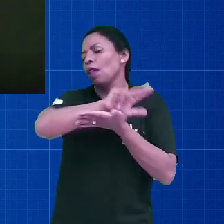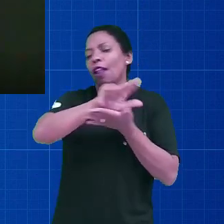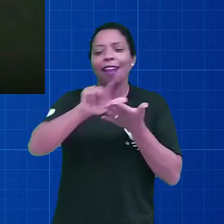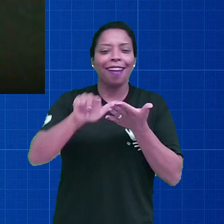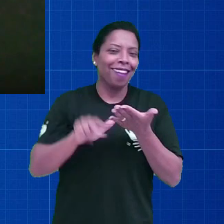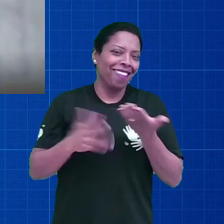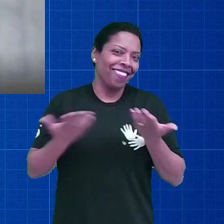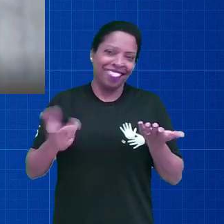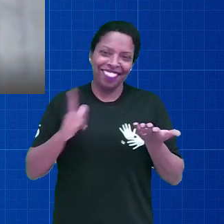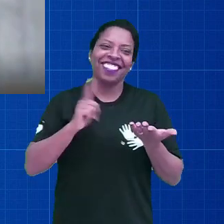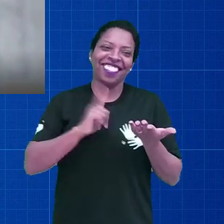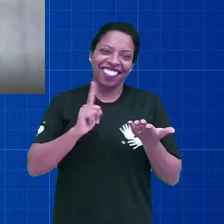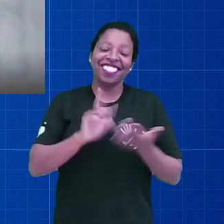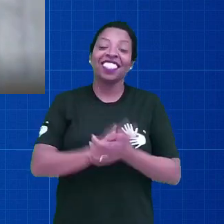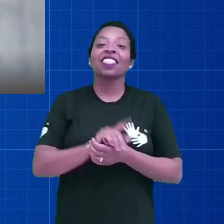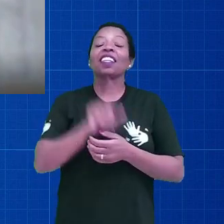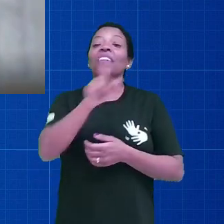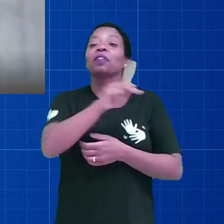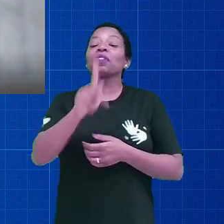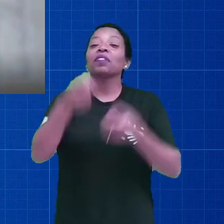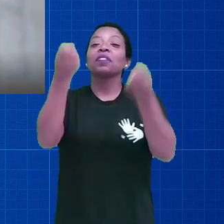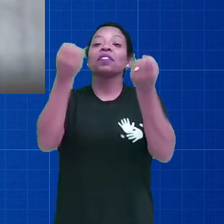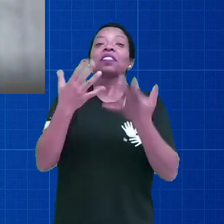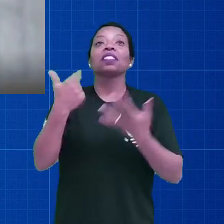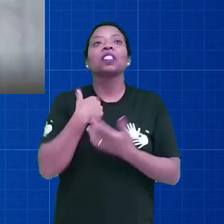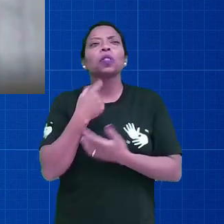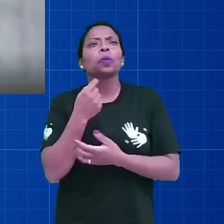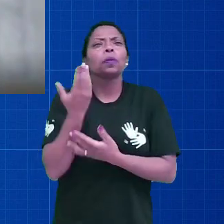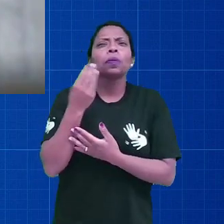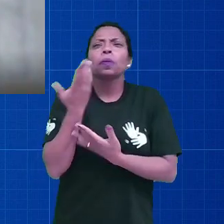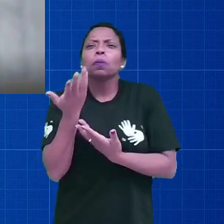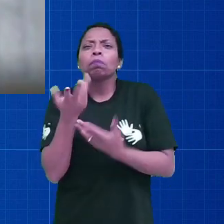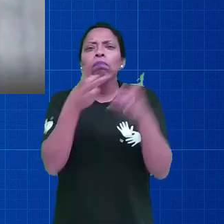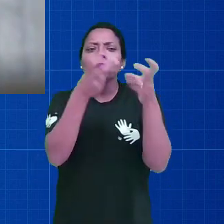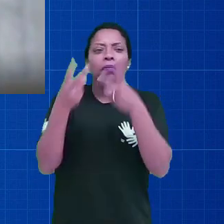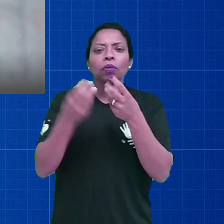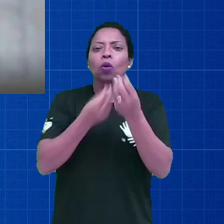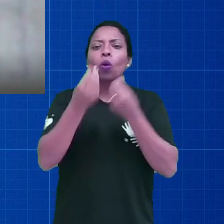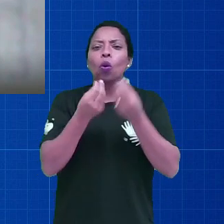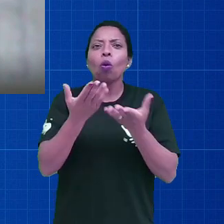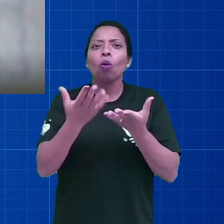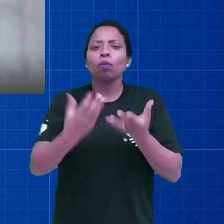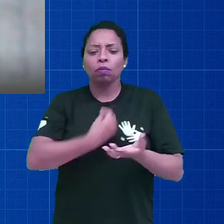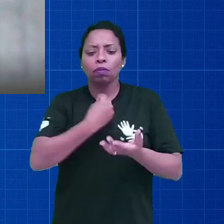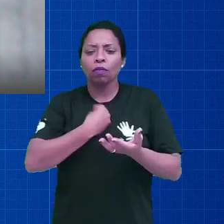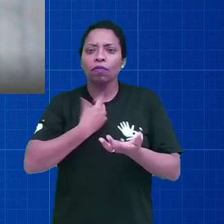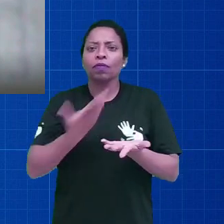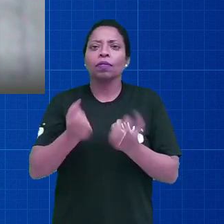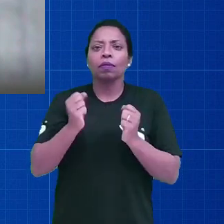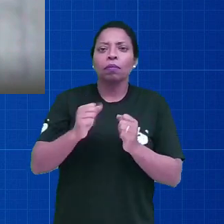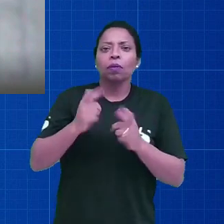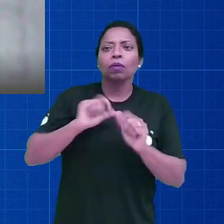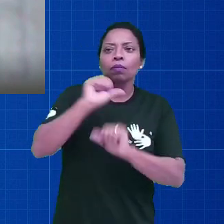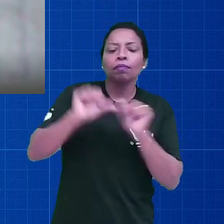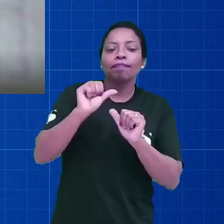Várias perguntas. Até enquanto o professor ia falando, eu ia tentando entender como tudo isso afeta a nossa vida. Por exemplo, quando o